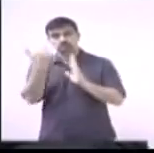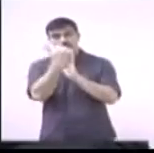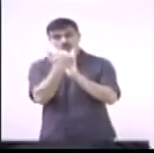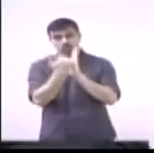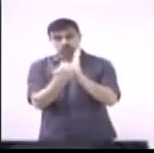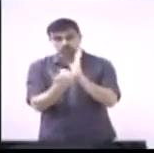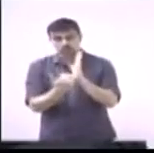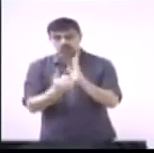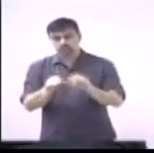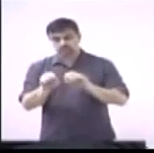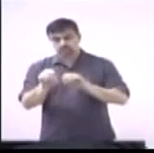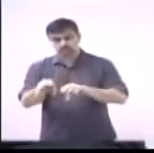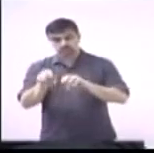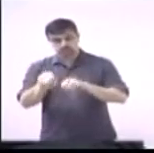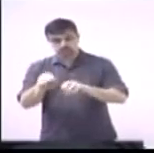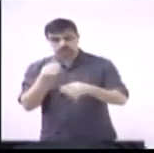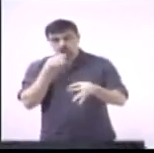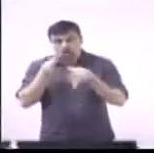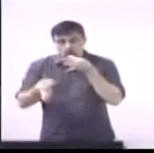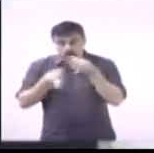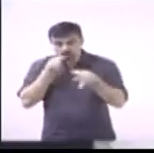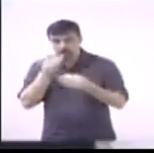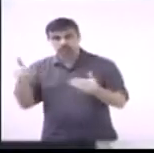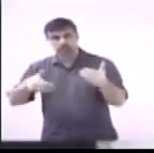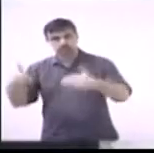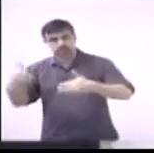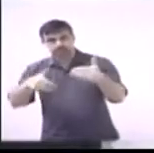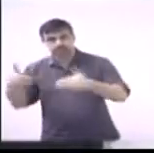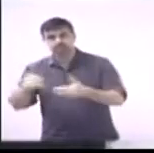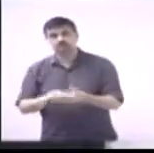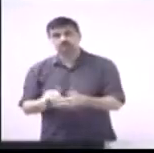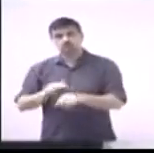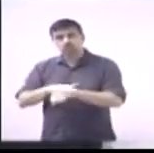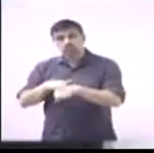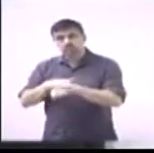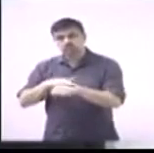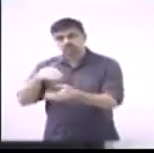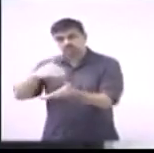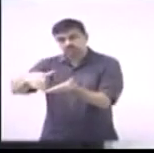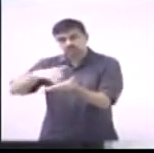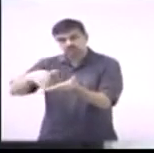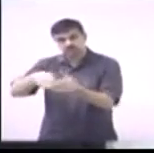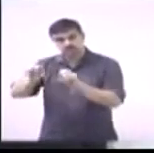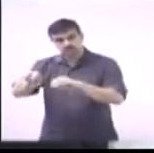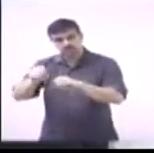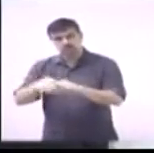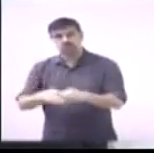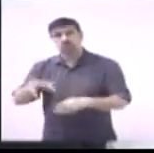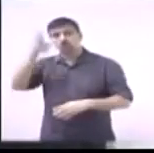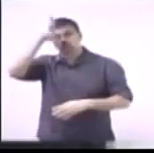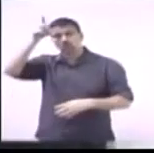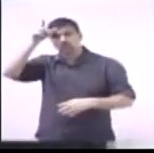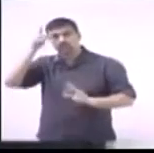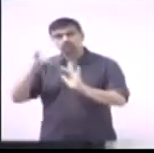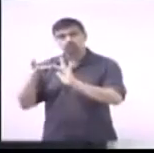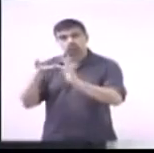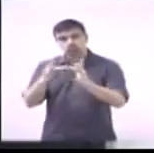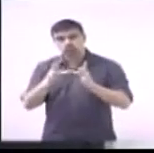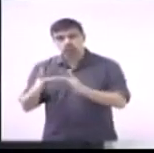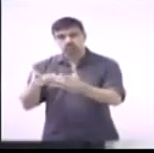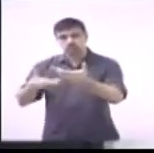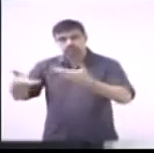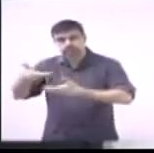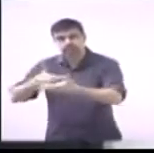plano municipal, participaram, mobilizaram a secretária, mobilizaram o prefeito, foram atendidos.